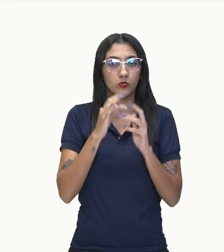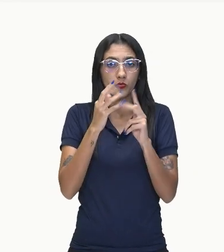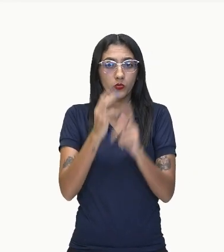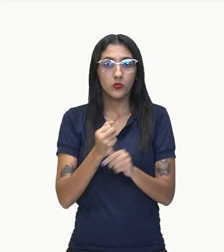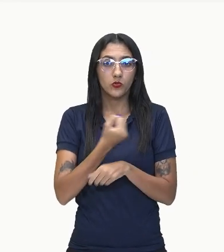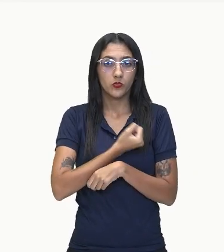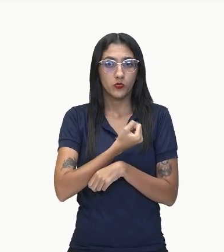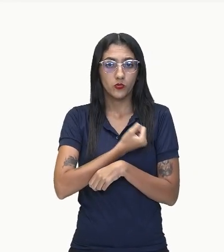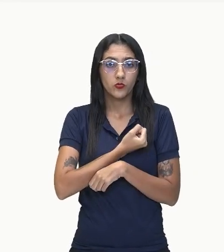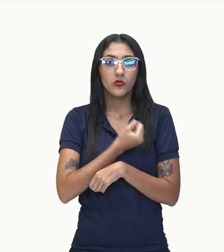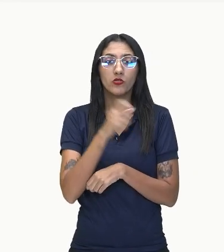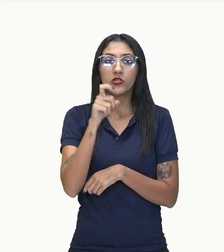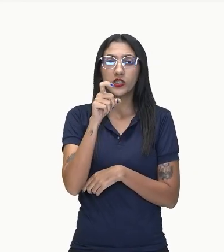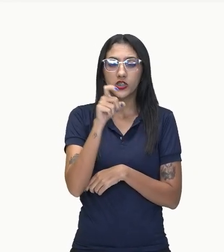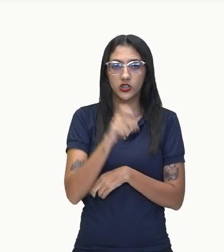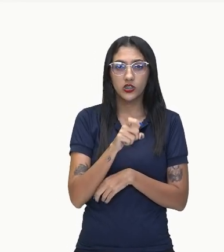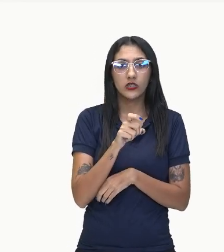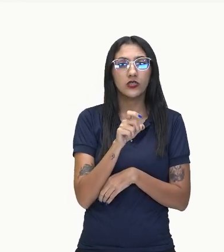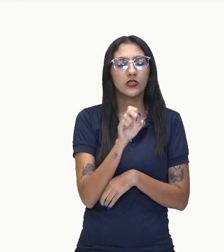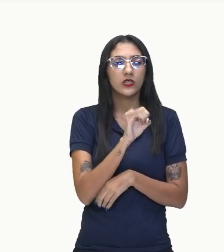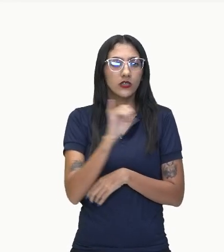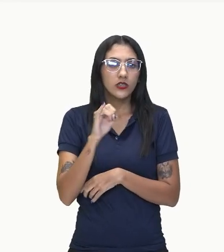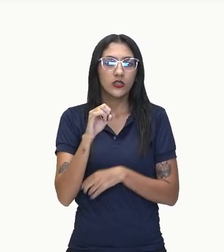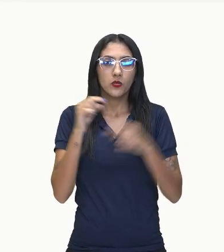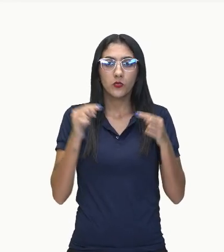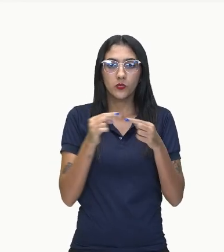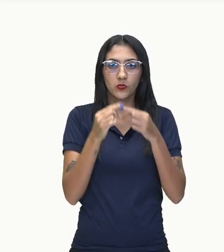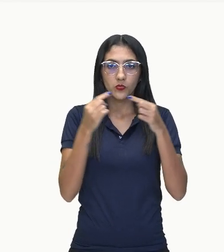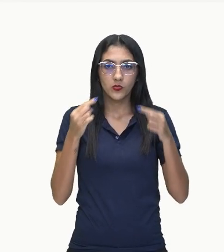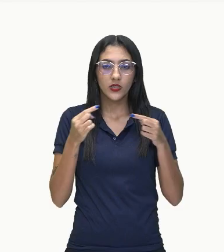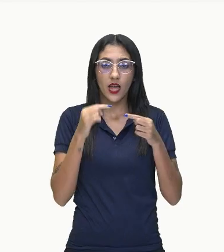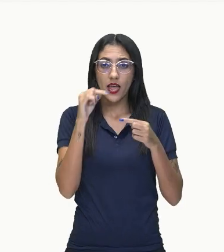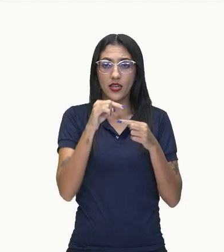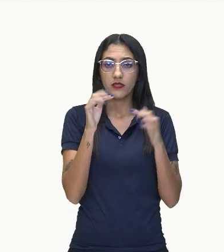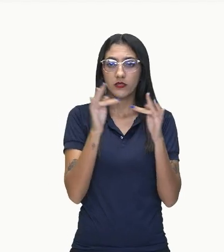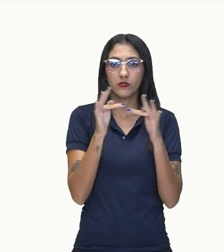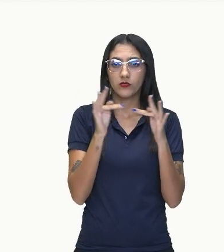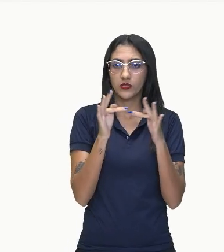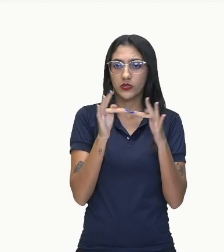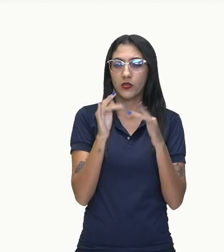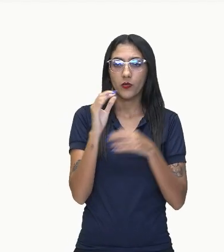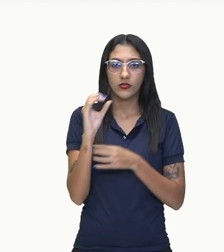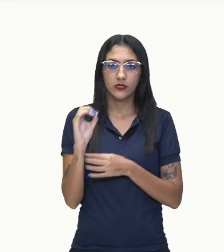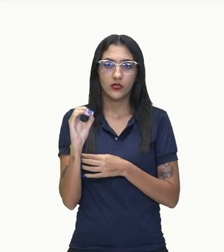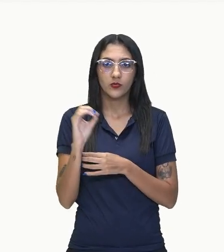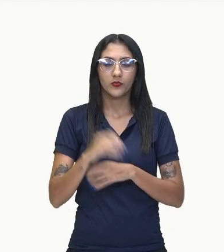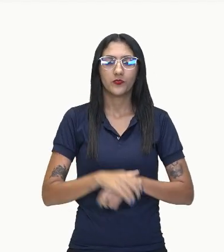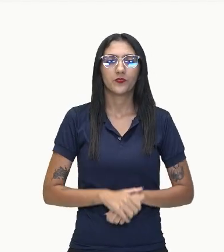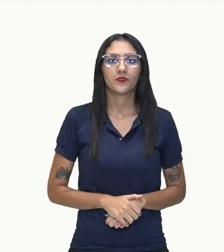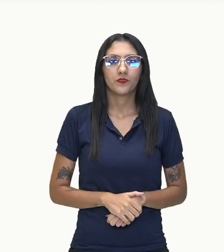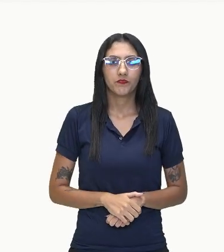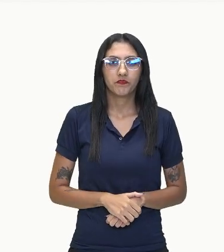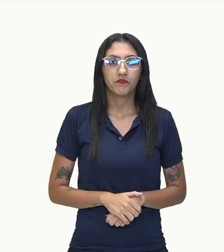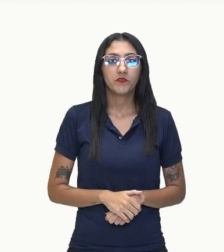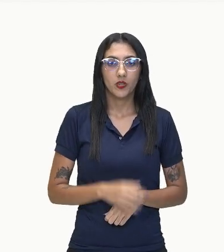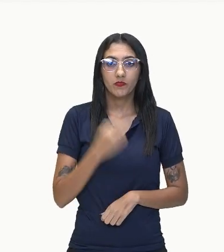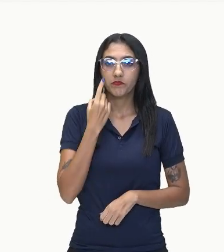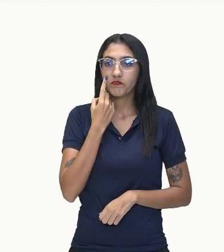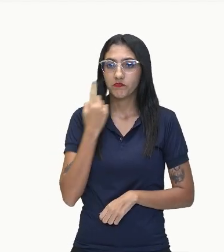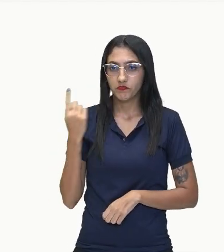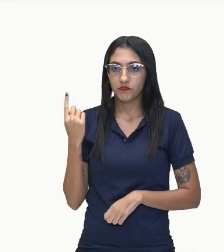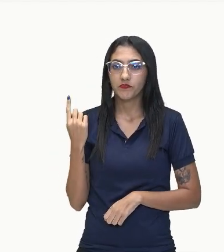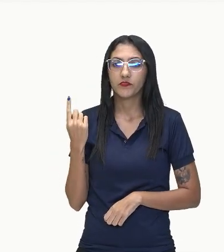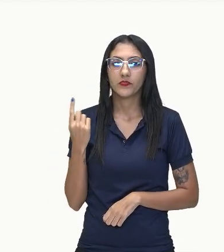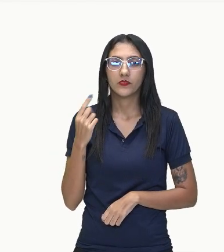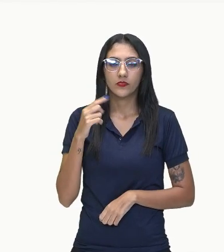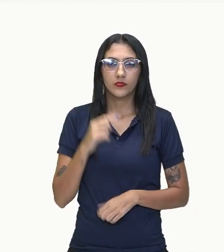x quando igualamos a função quadrática a zero. Então, a gente pega a função quadrática e